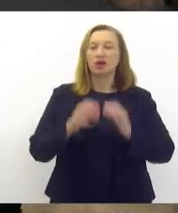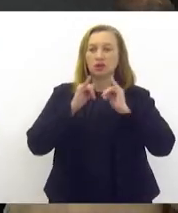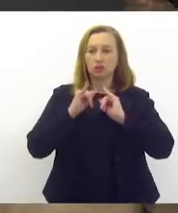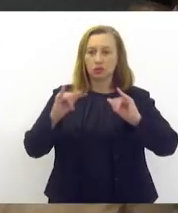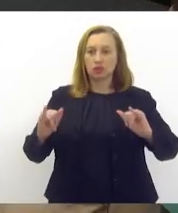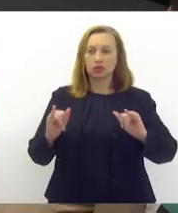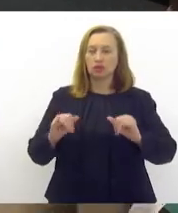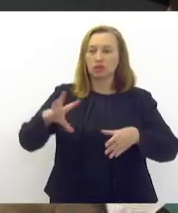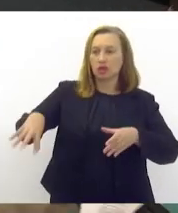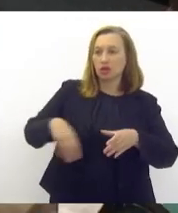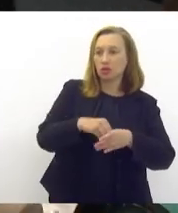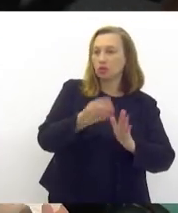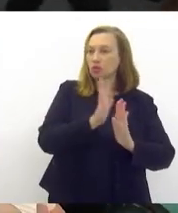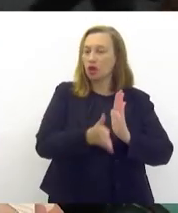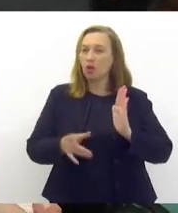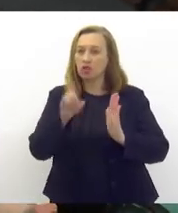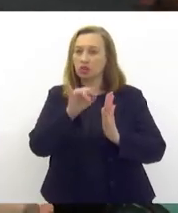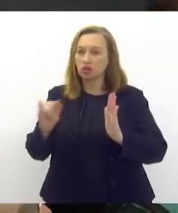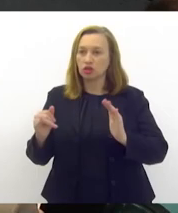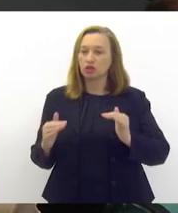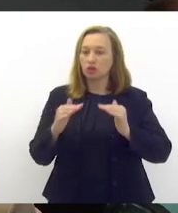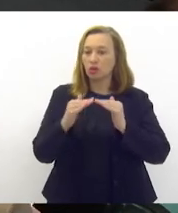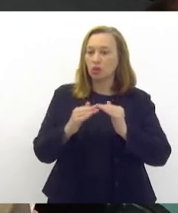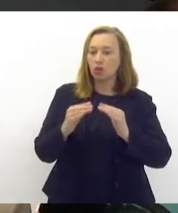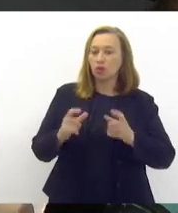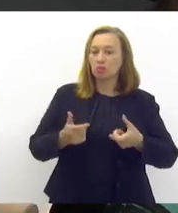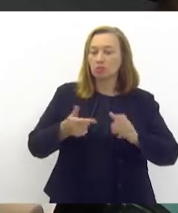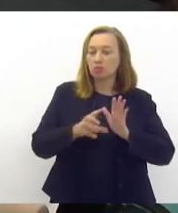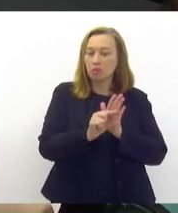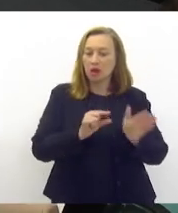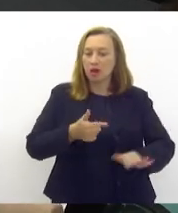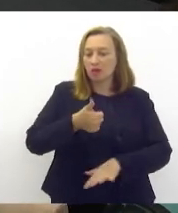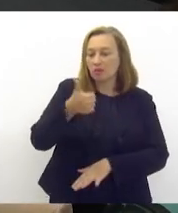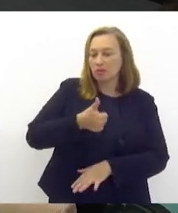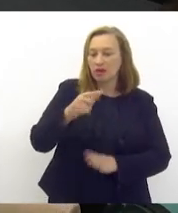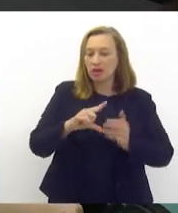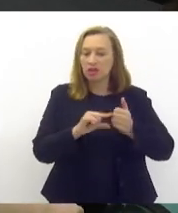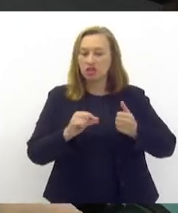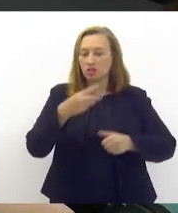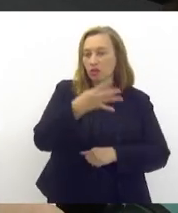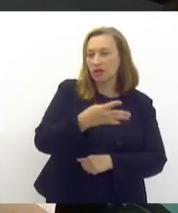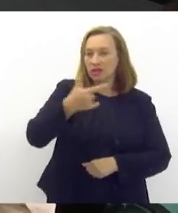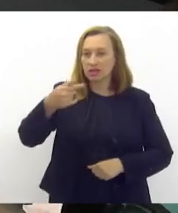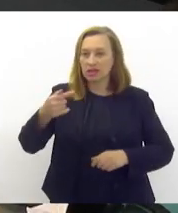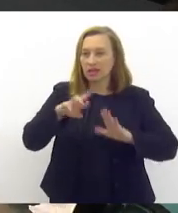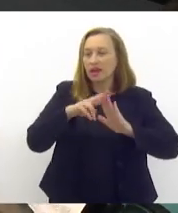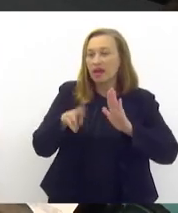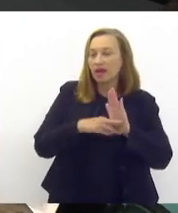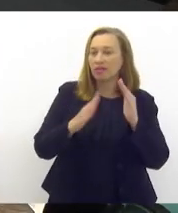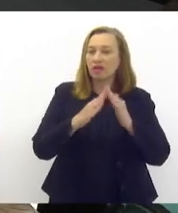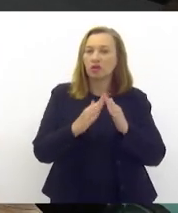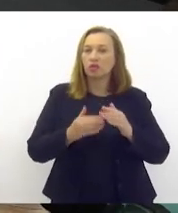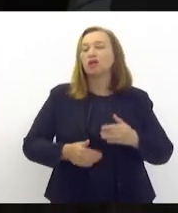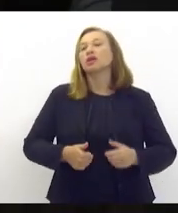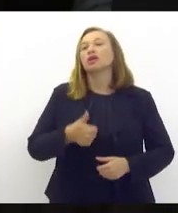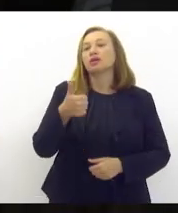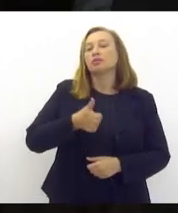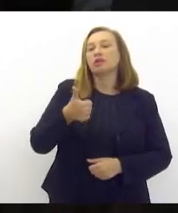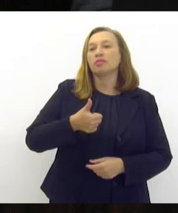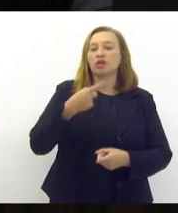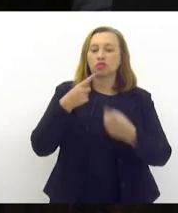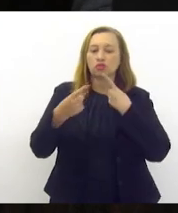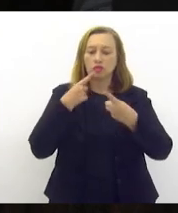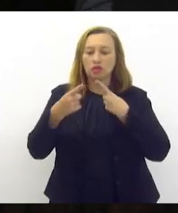Anuncio, incluídos na ordem do dia de acordo com o parágrafo 1º do artigo 47 do Regimento Interno, em tramitação ordinária em